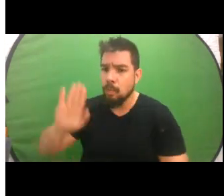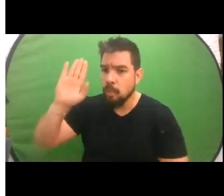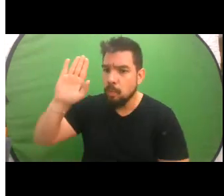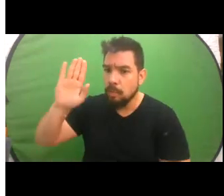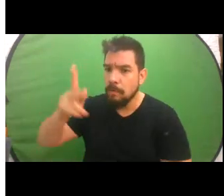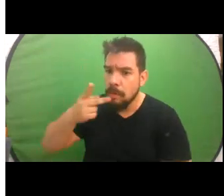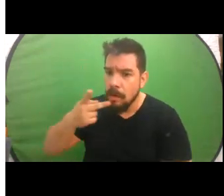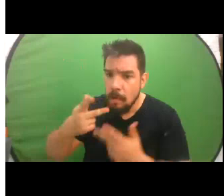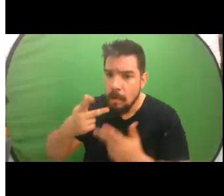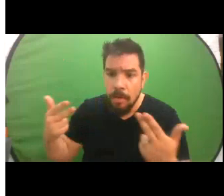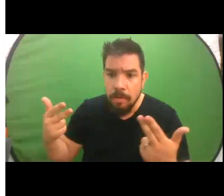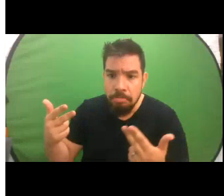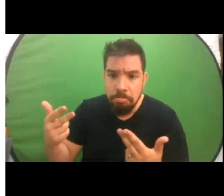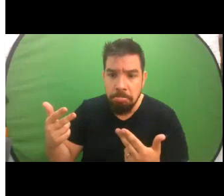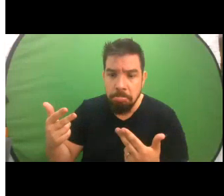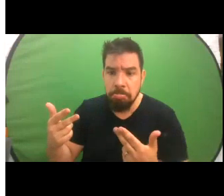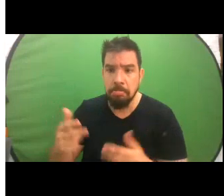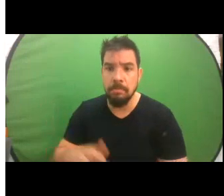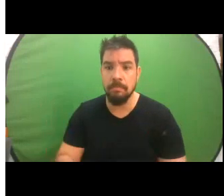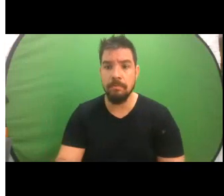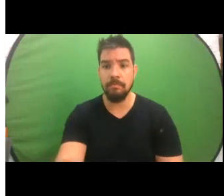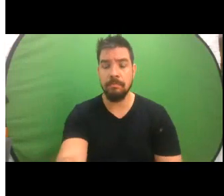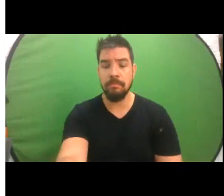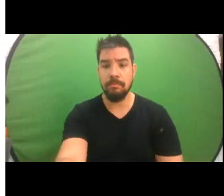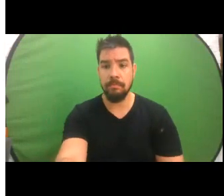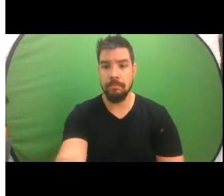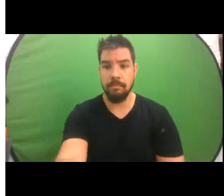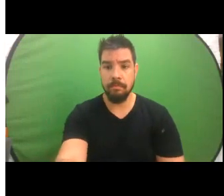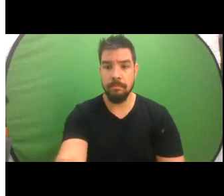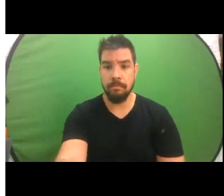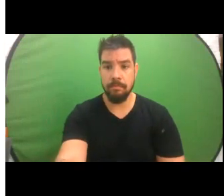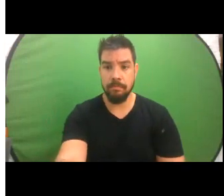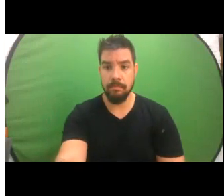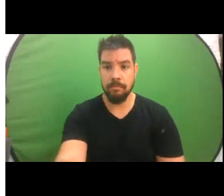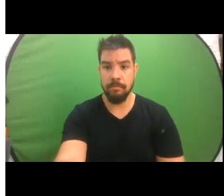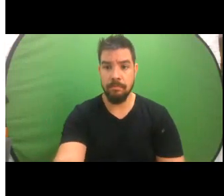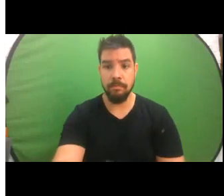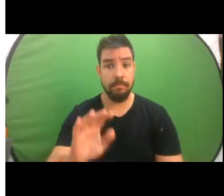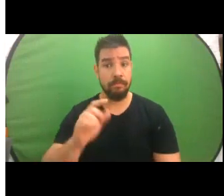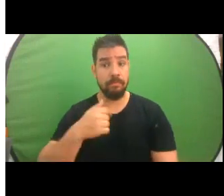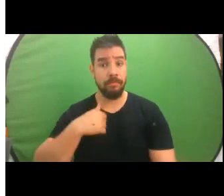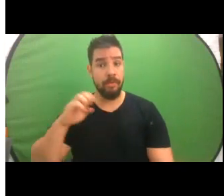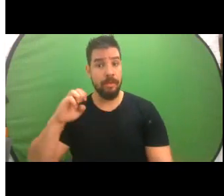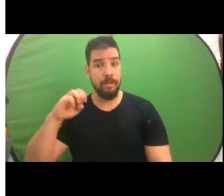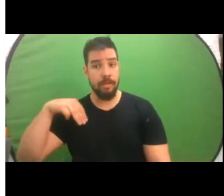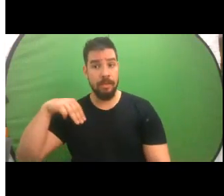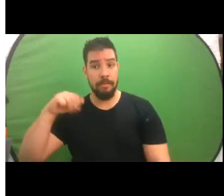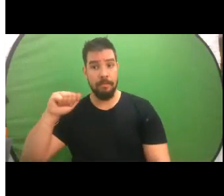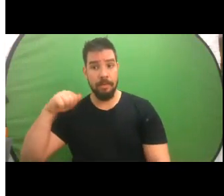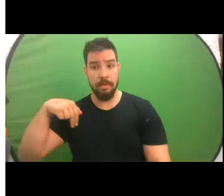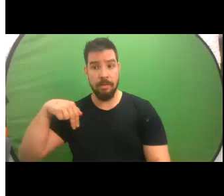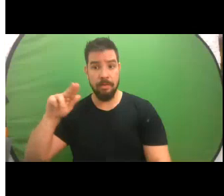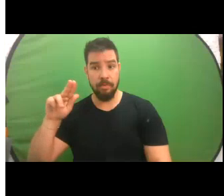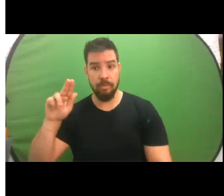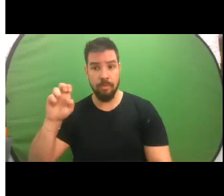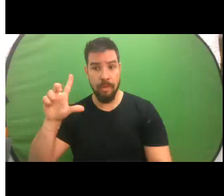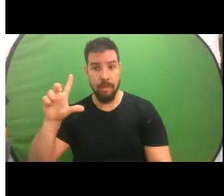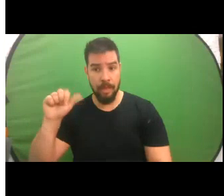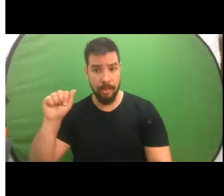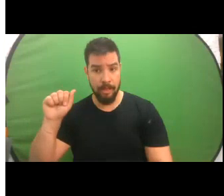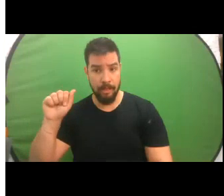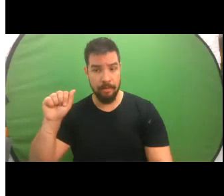esperar um pouquinho, porque a gente está. Emanuela, Oi, Manuela, tá boa? tô boa. E a senhorita, como